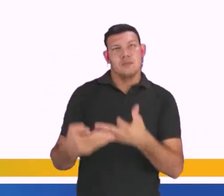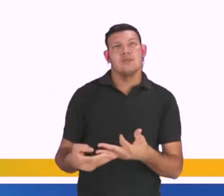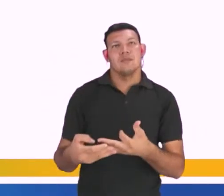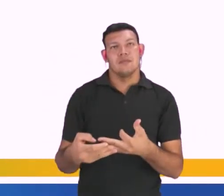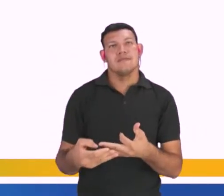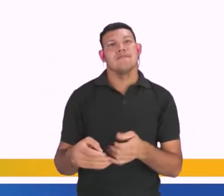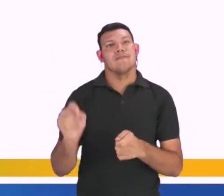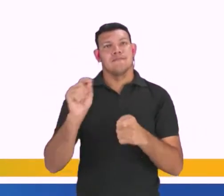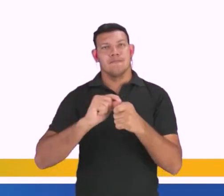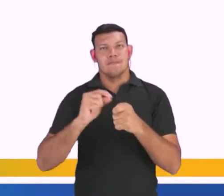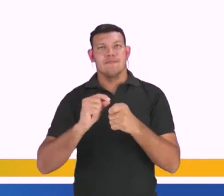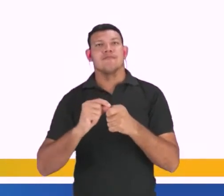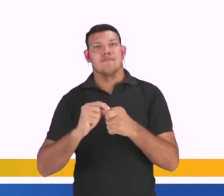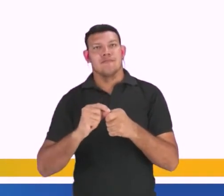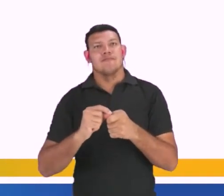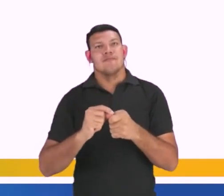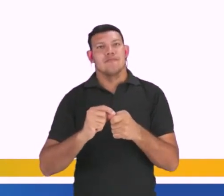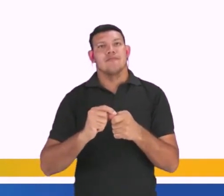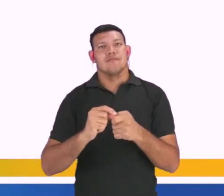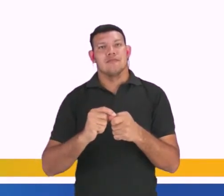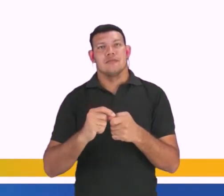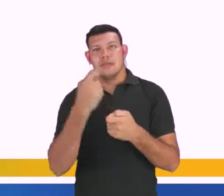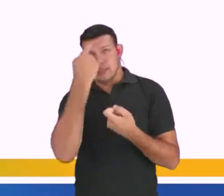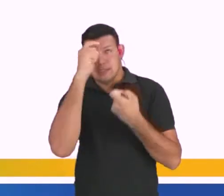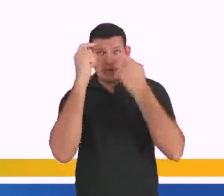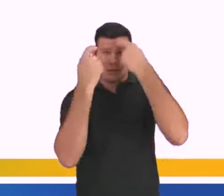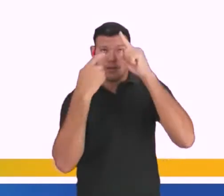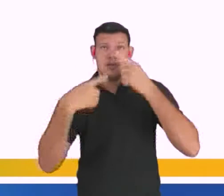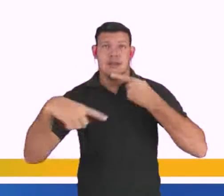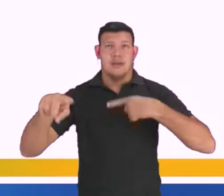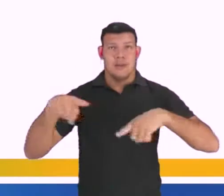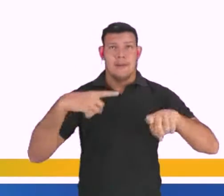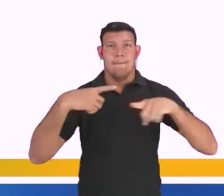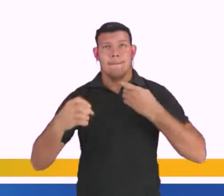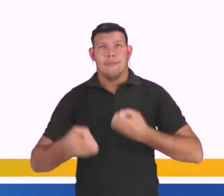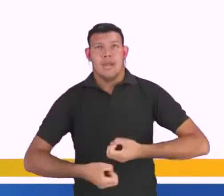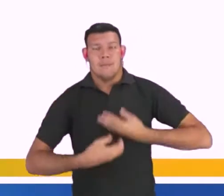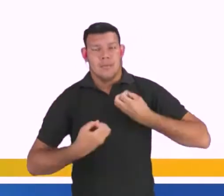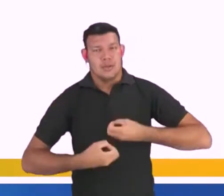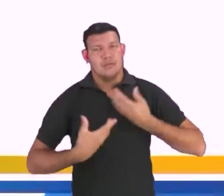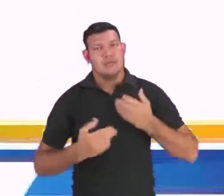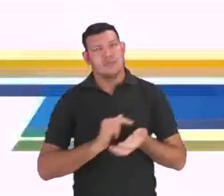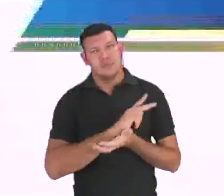revelam como se fazer cinema, marcam a metalinguagem. Aqui a gente tem